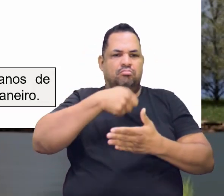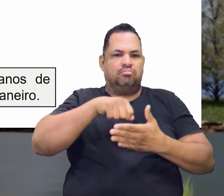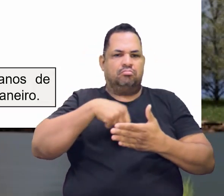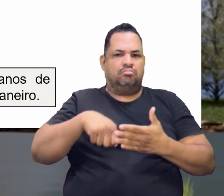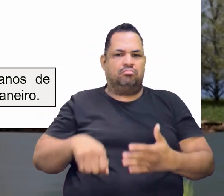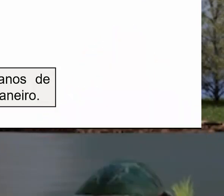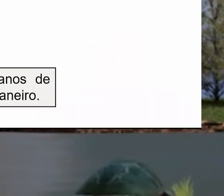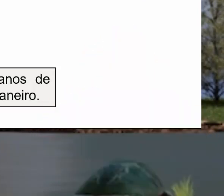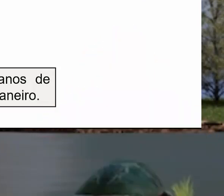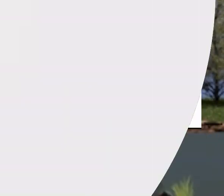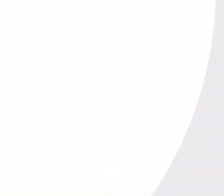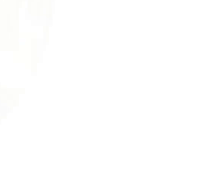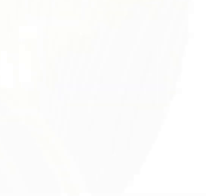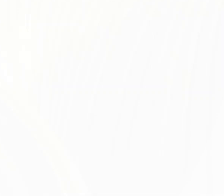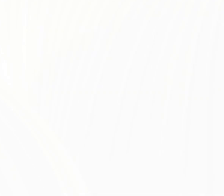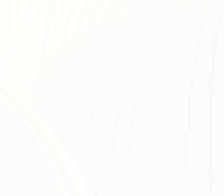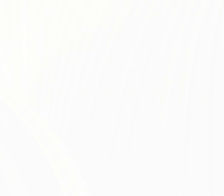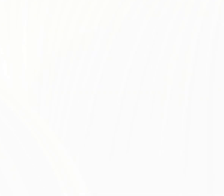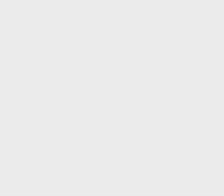bom?